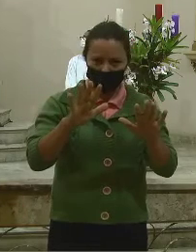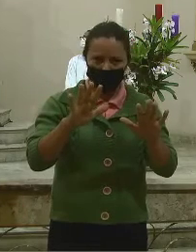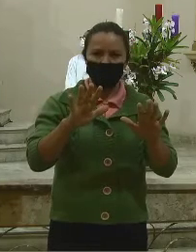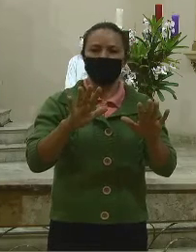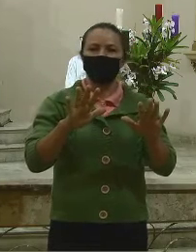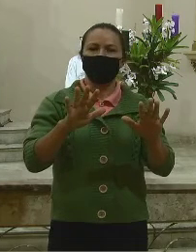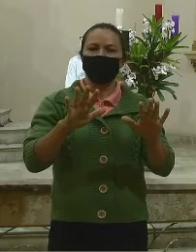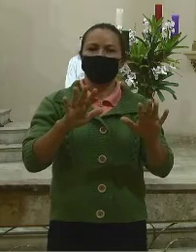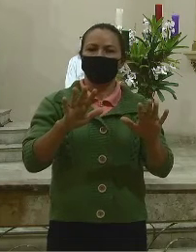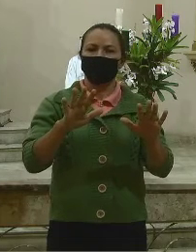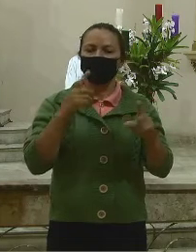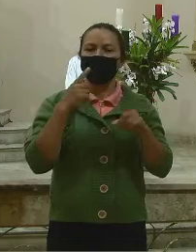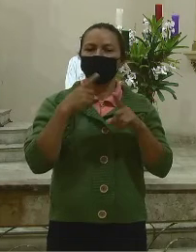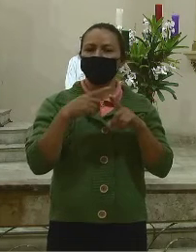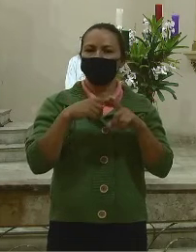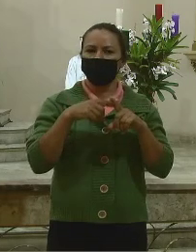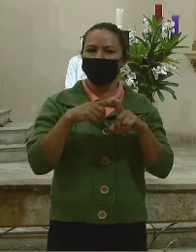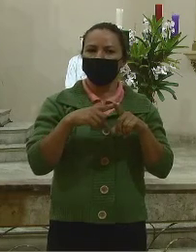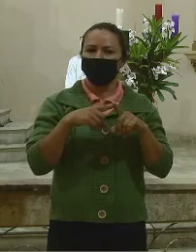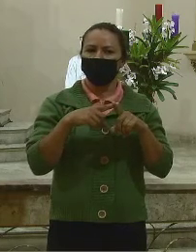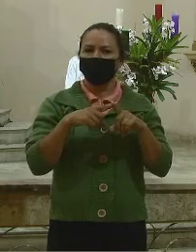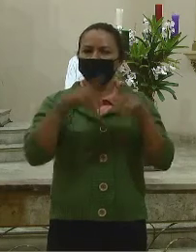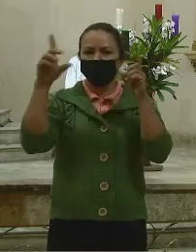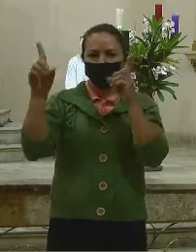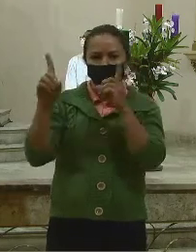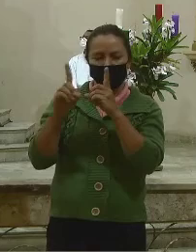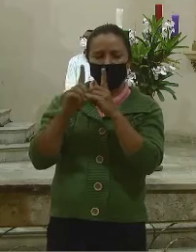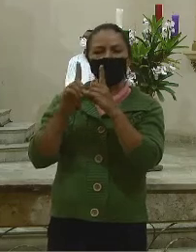ilumine, porque Cristo conta com